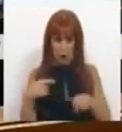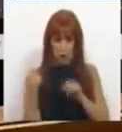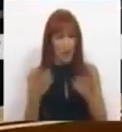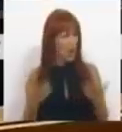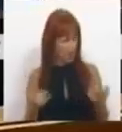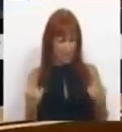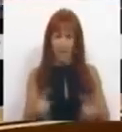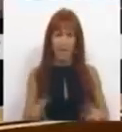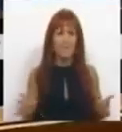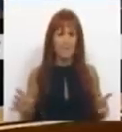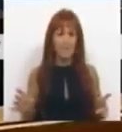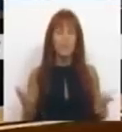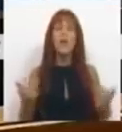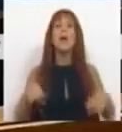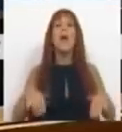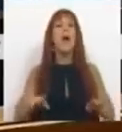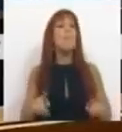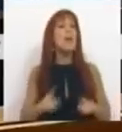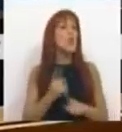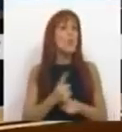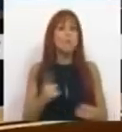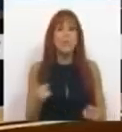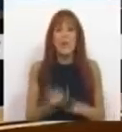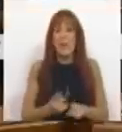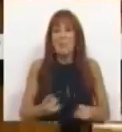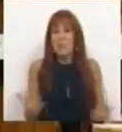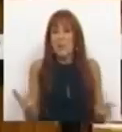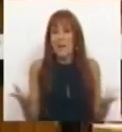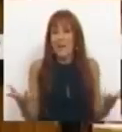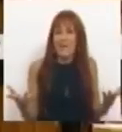a discutir. Mas as razões.